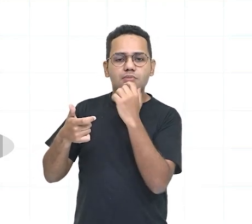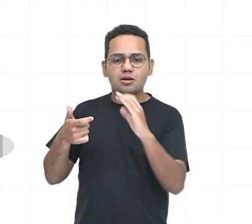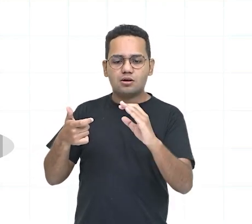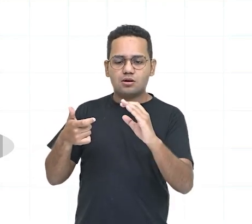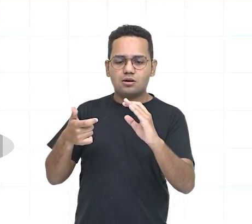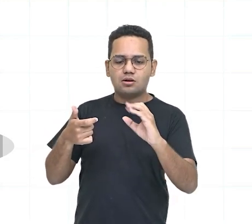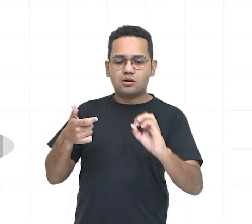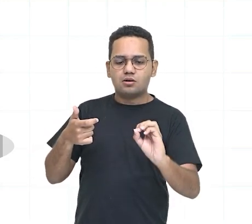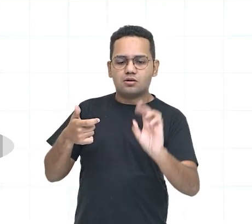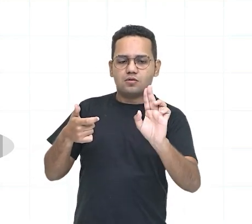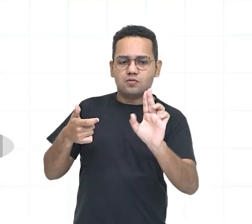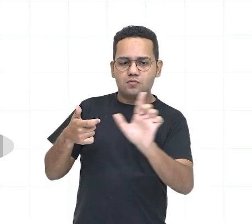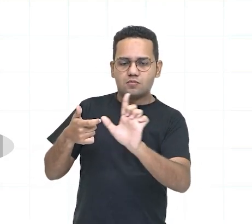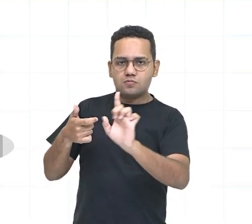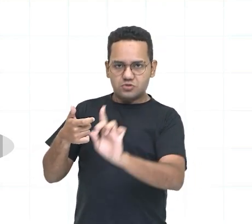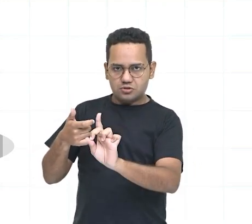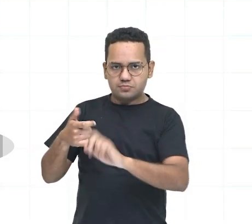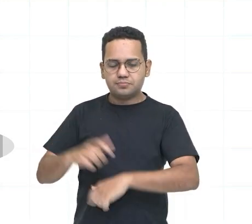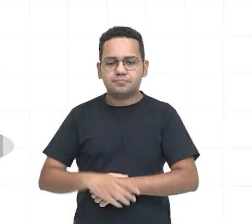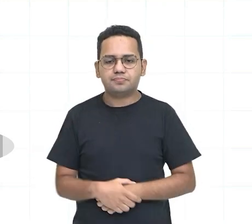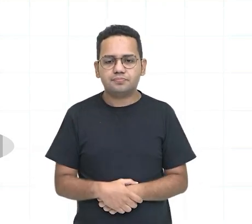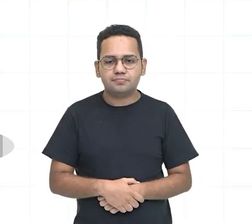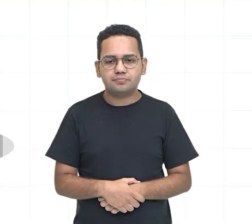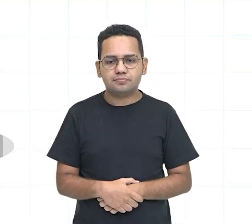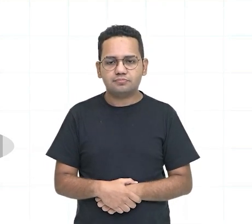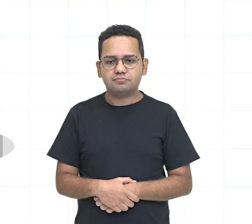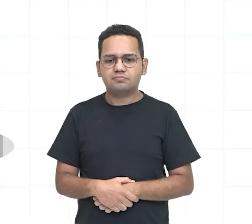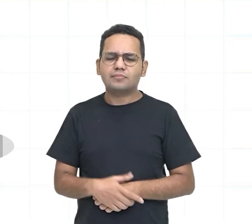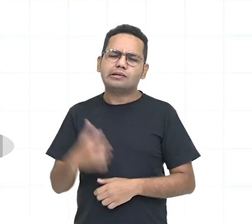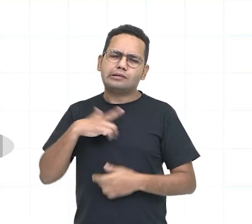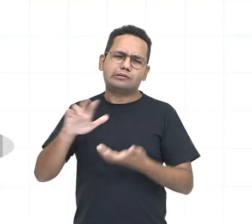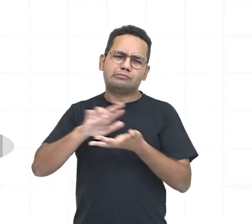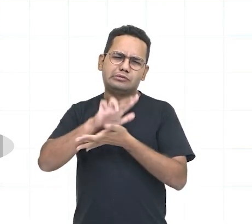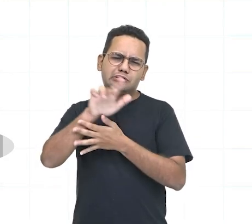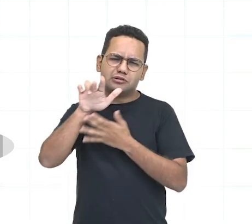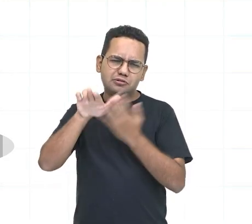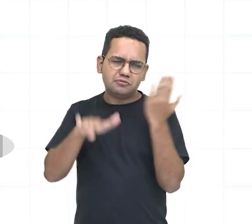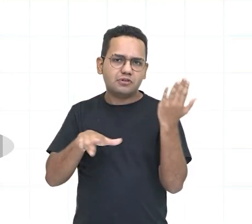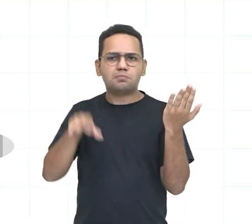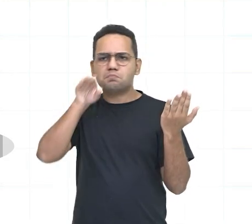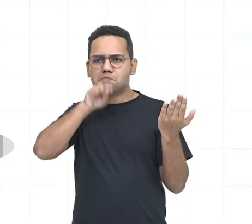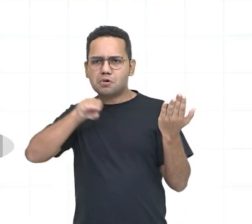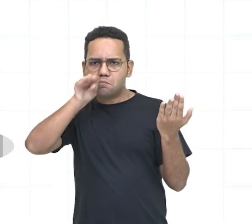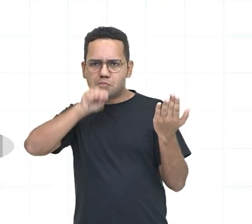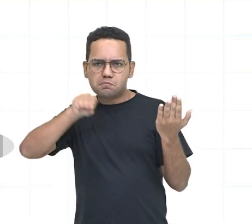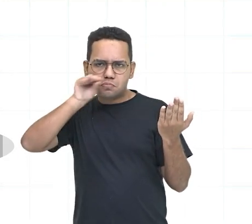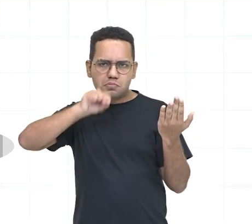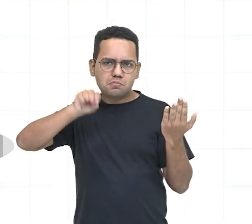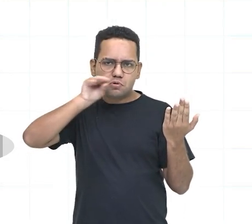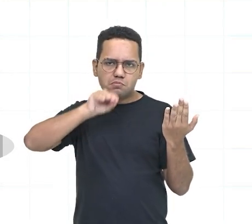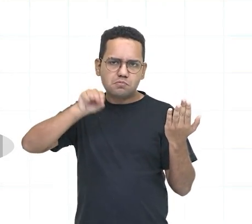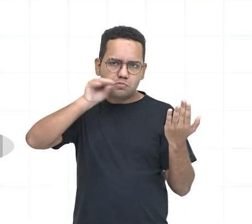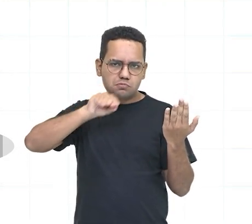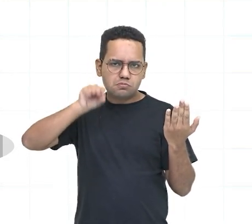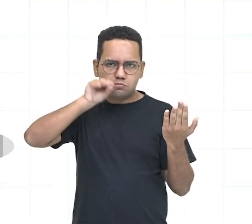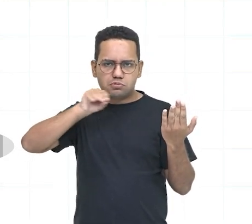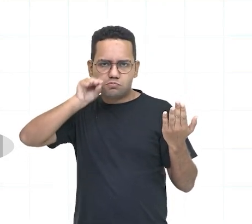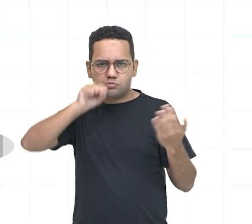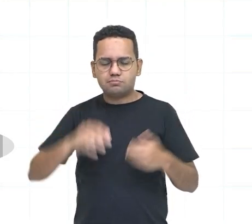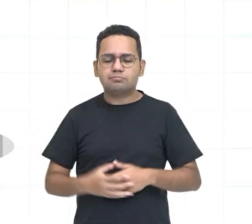could. Could. Também as pessoas falam could, essa pronúncia não é importante, não define muita